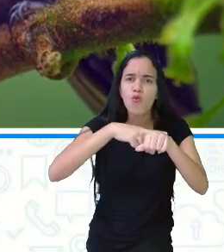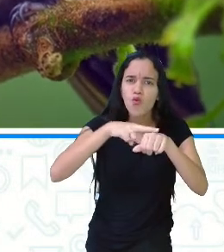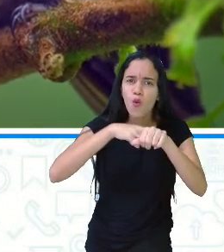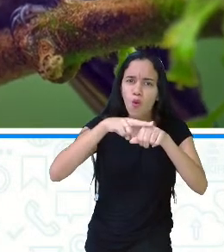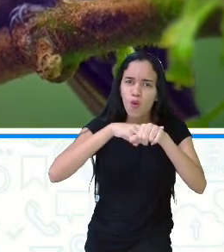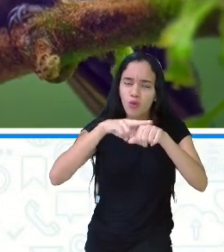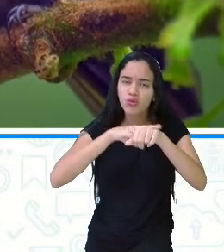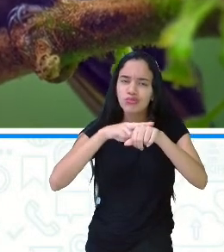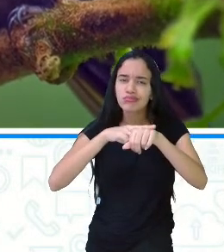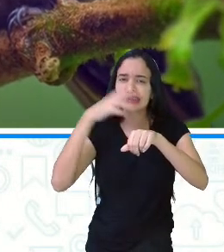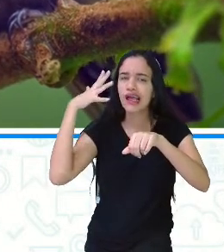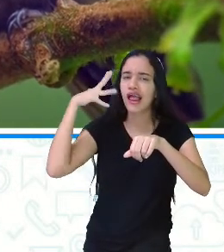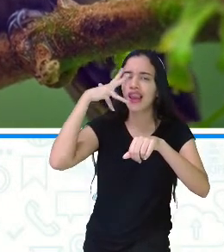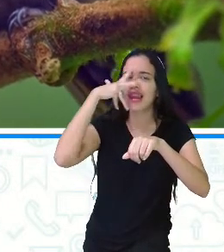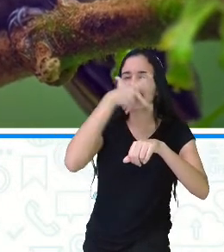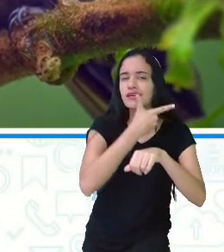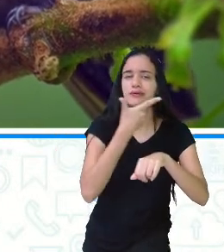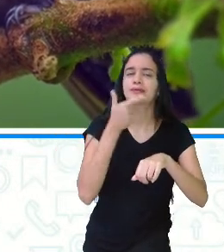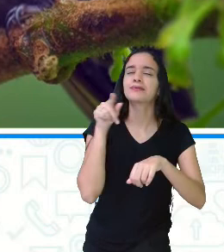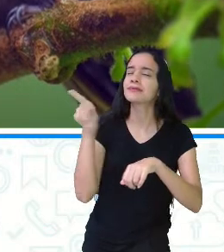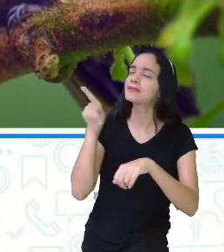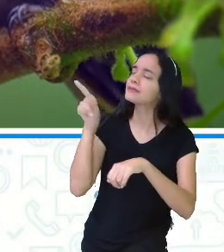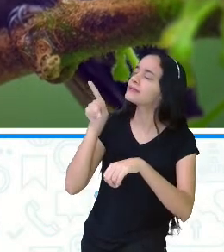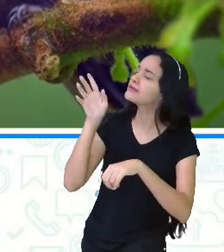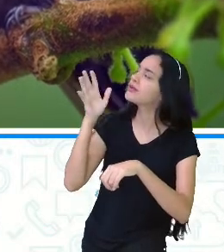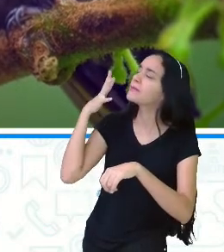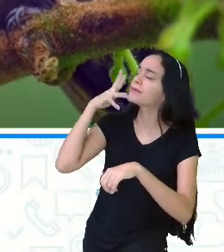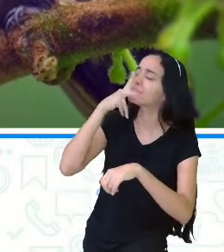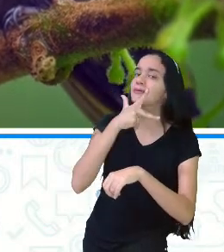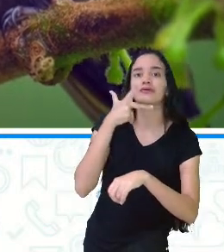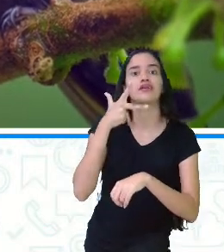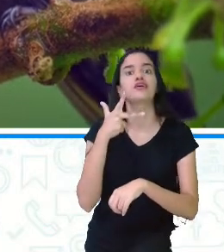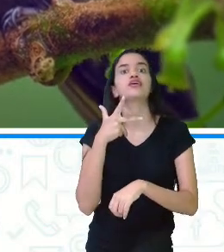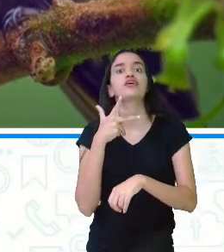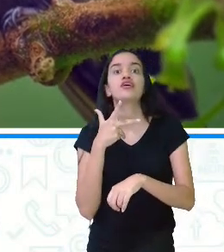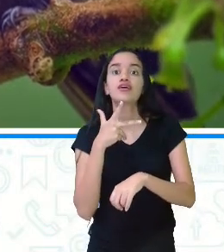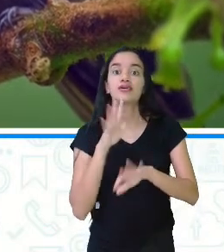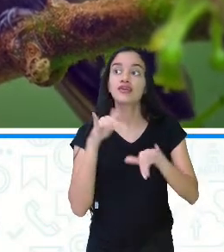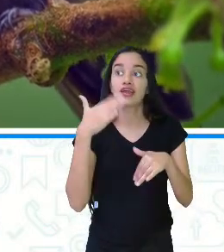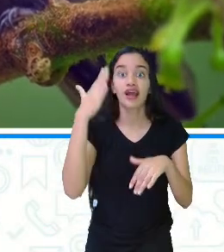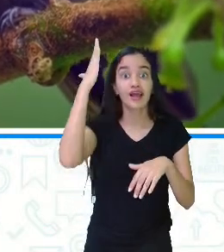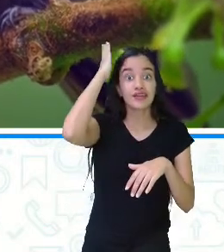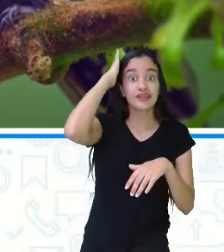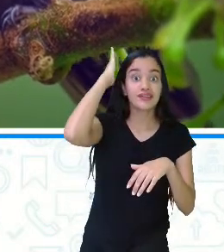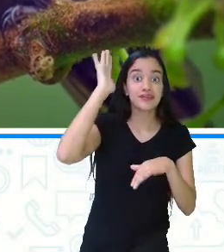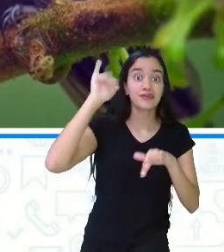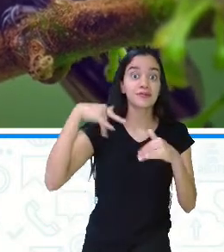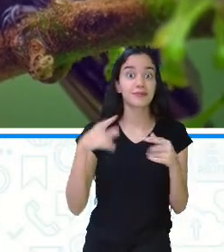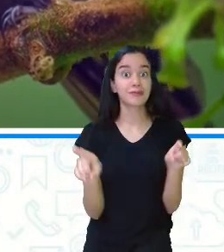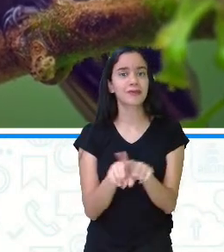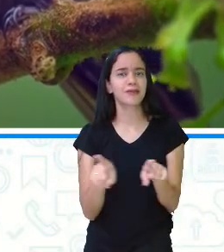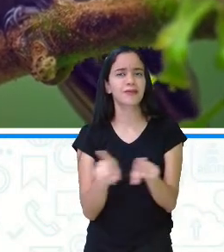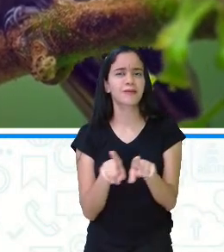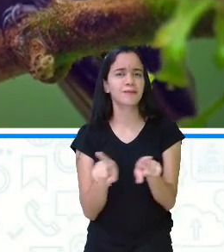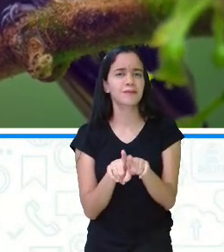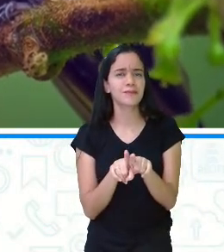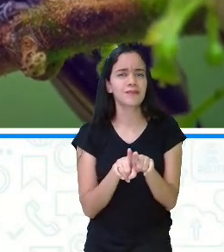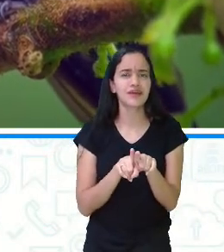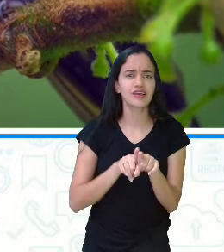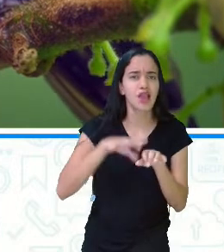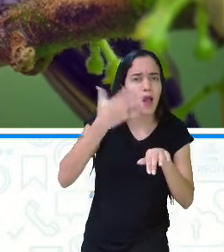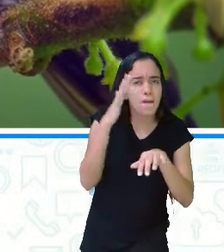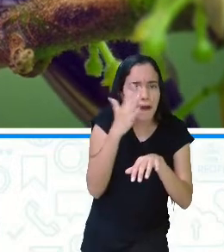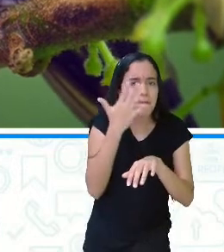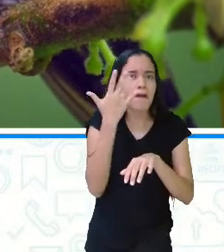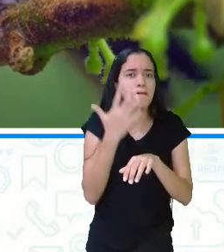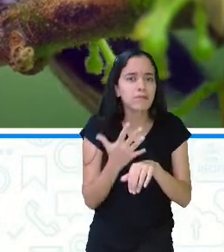Olha só. Lindo. Esse aí tá lindão, esse né? está muito lindo. Inclusive, em cima também, né? Assim, ele meio é cintilante. muito Quando ele vira, a bonito,